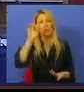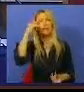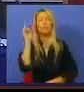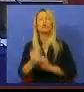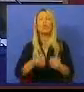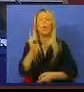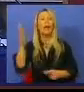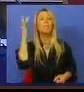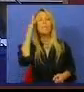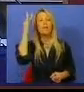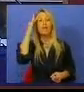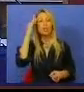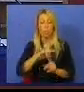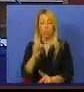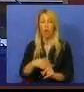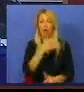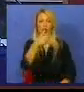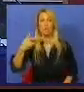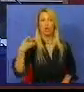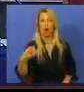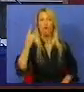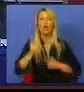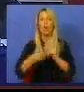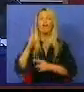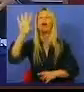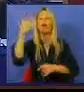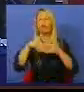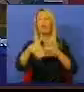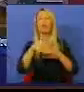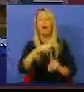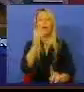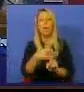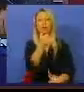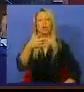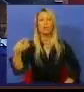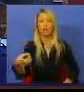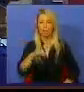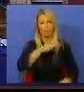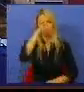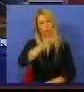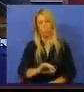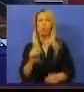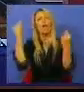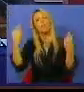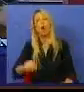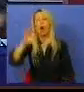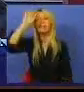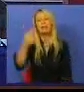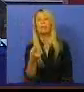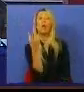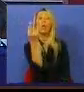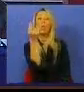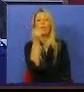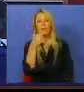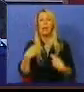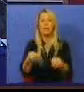previsto para o ano 2009 e o que vai acontecer no ano 2009. Porque, Sr. Ministro, não é só saber quanto é que se